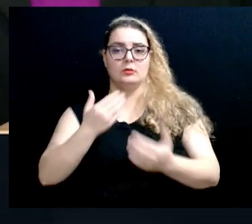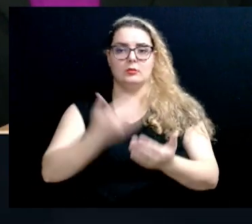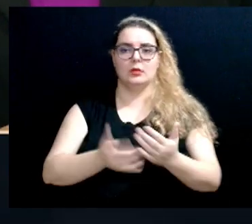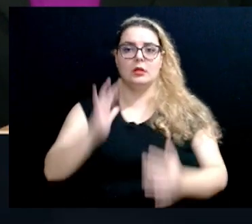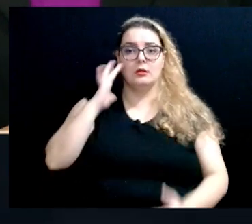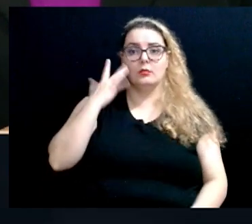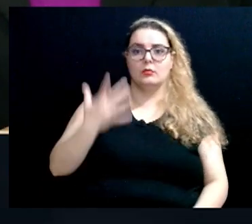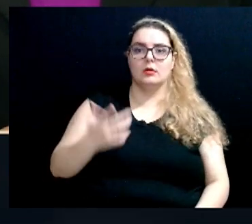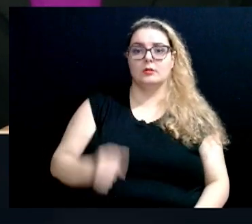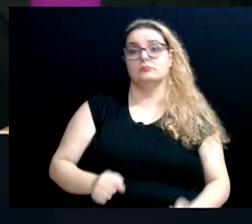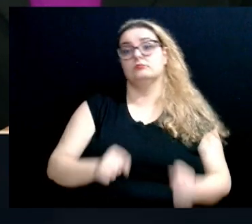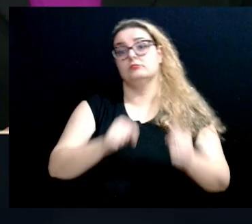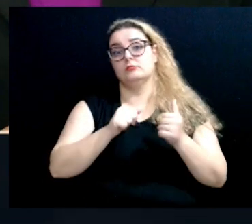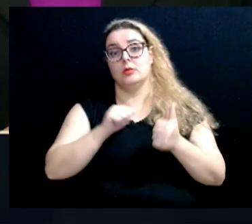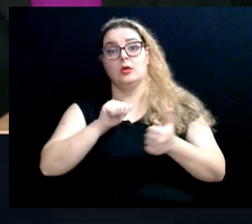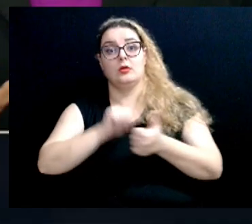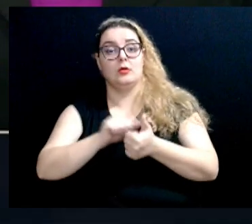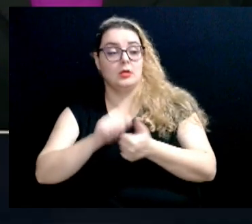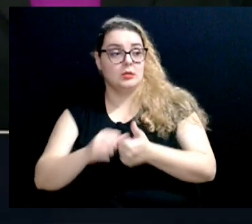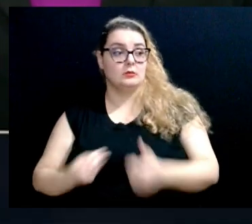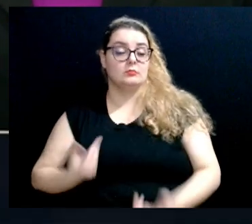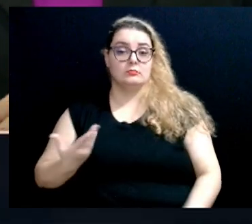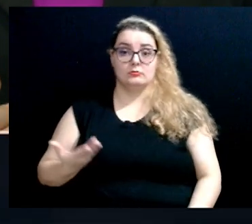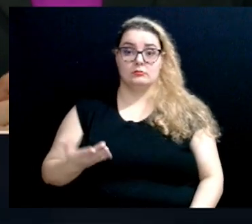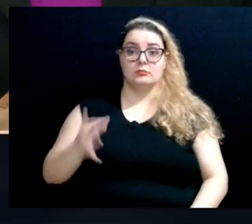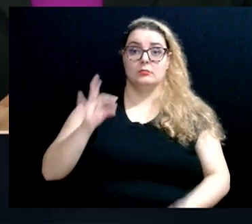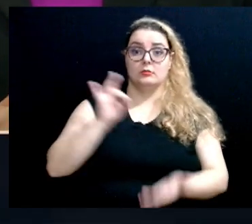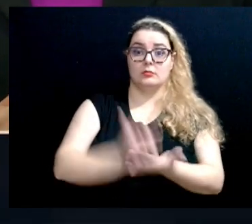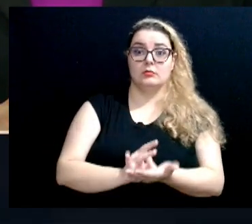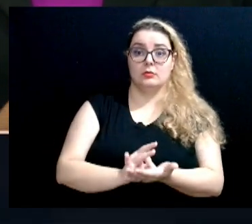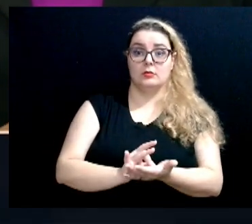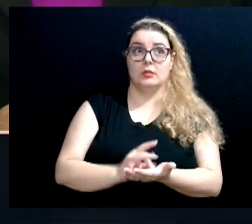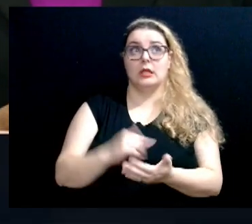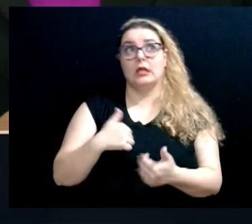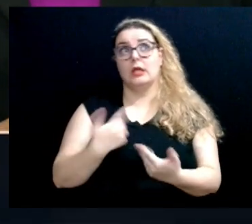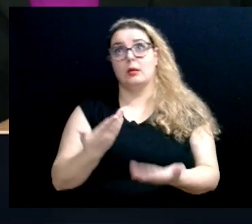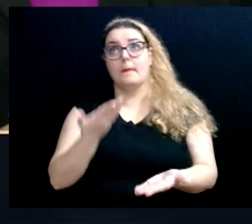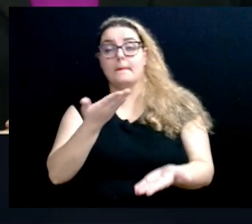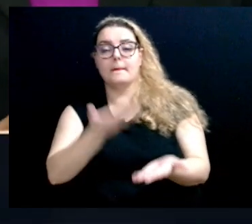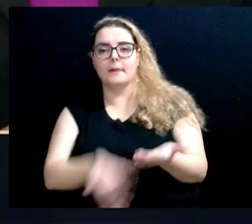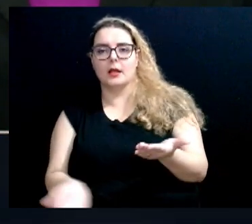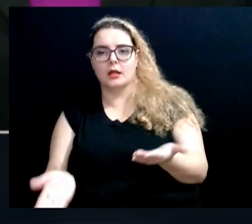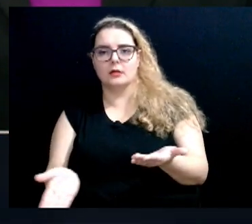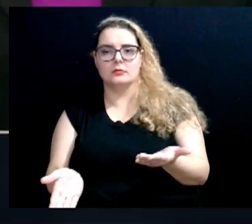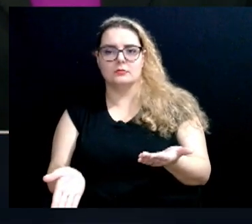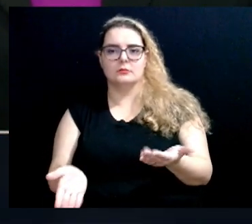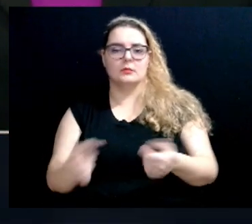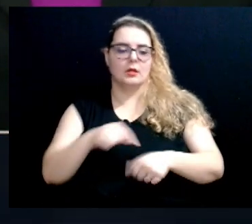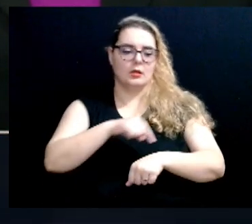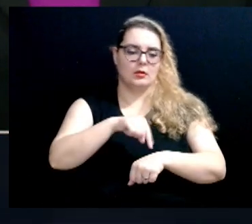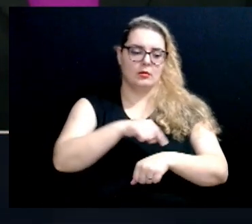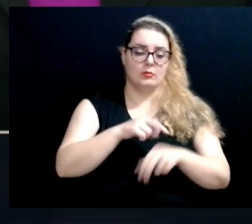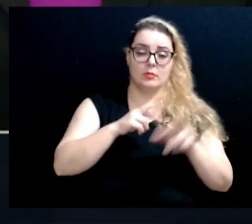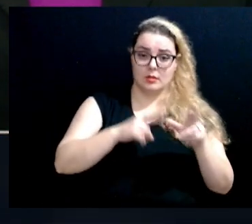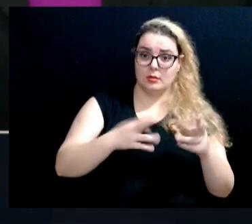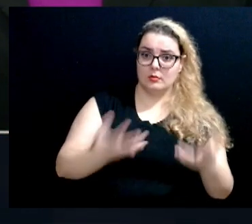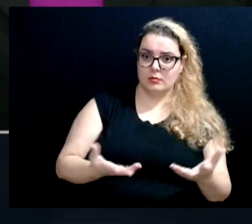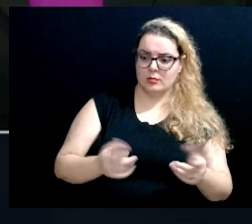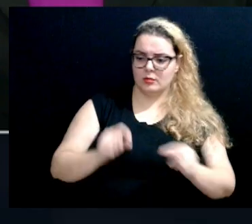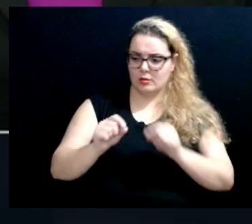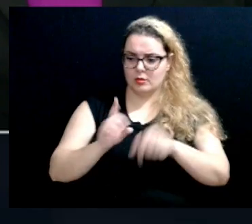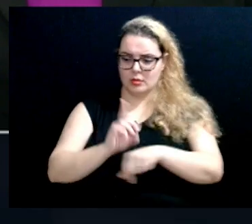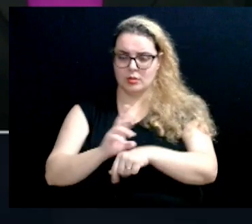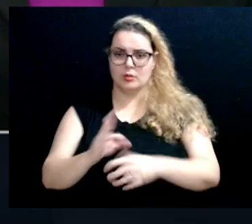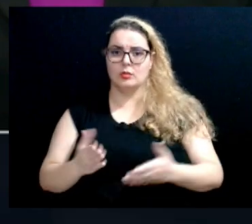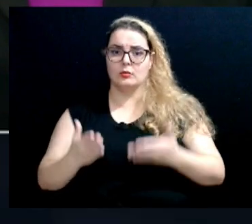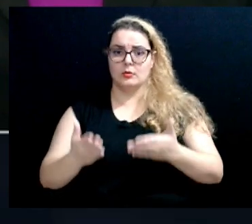né, qualidade de vida, mas eu acabo perdendo as minhas horas de sono. O que o doutor pode colocar para a gente